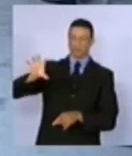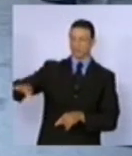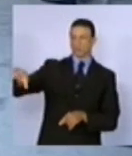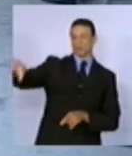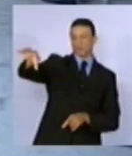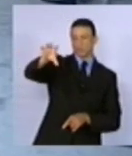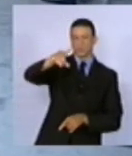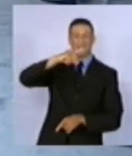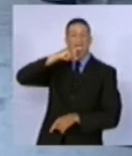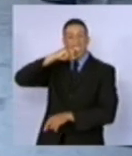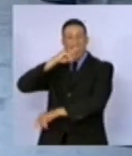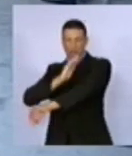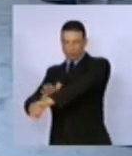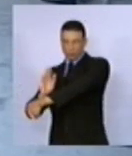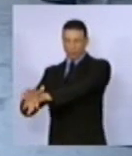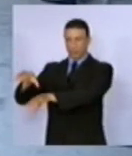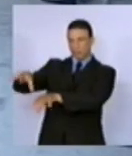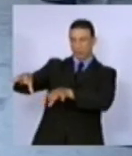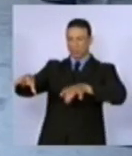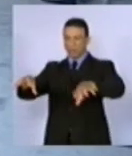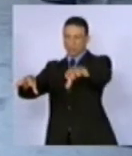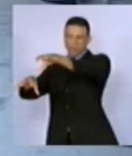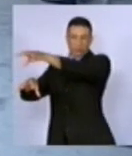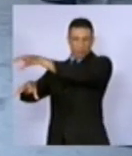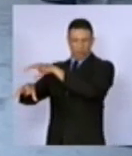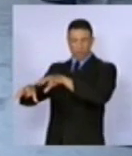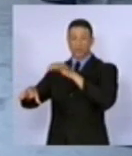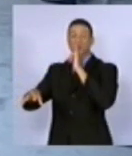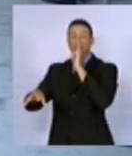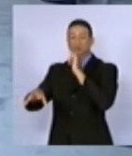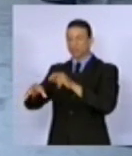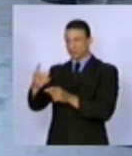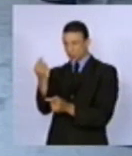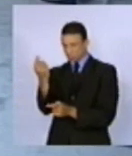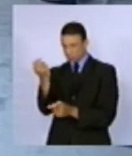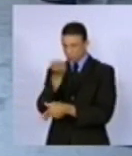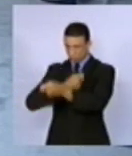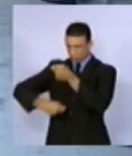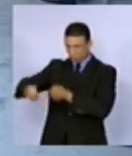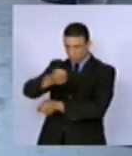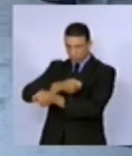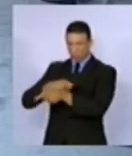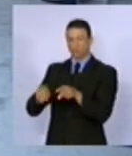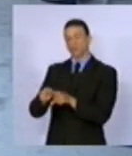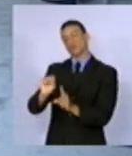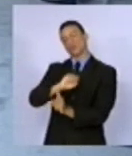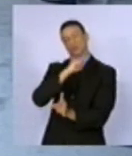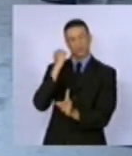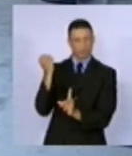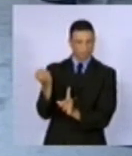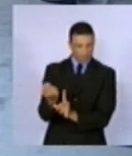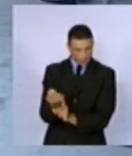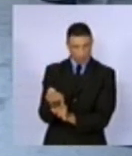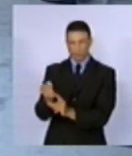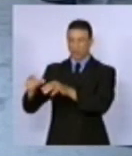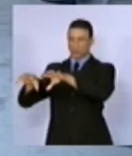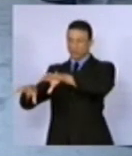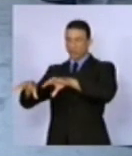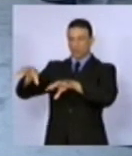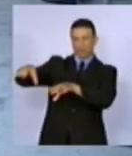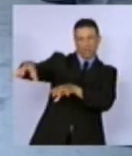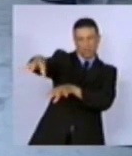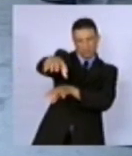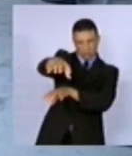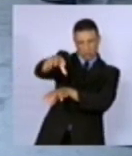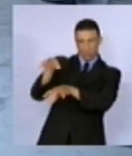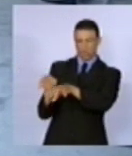cana-de-açúcar desempenha papel de relevo na economia e sociedade em que estão localizadas e